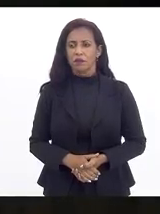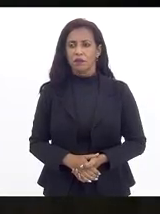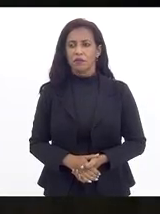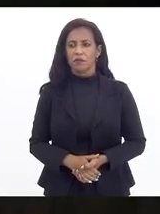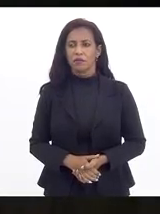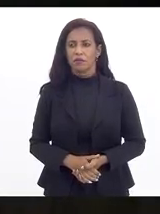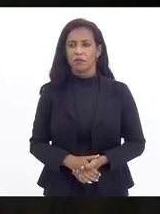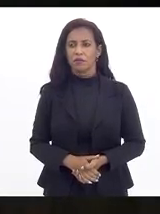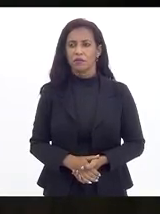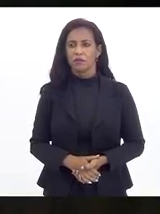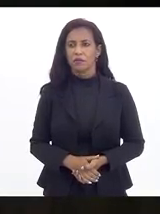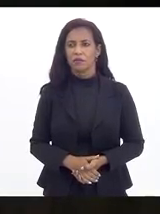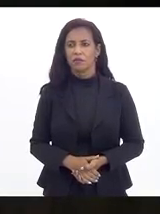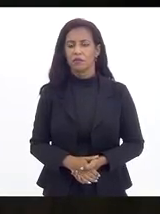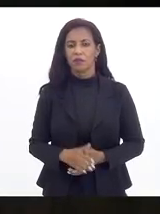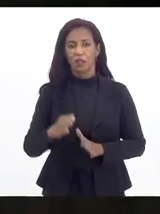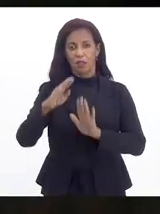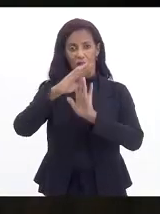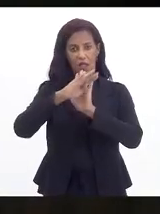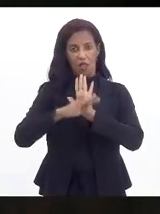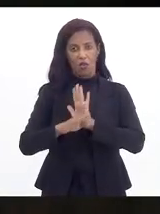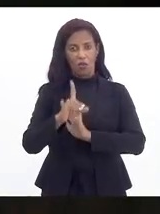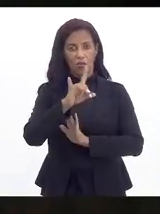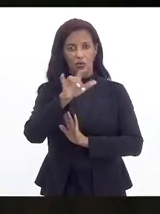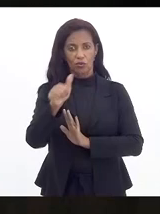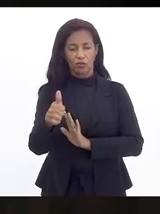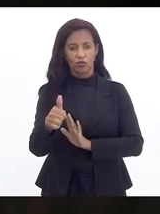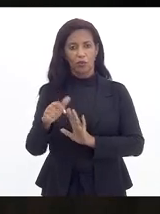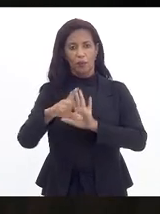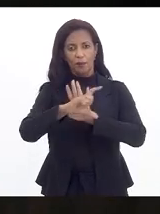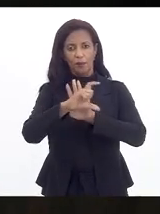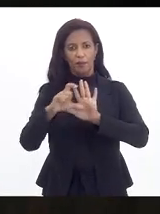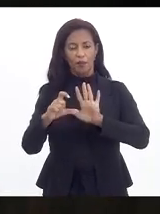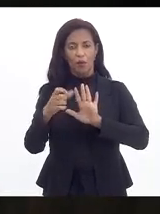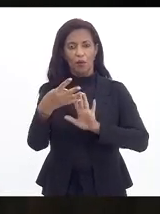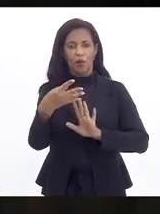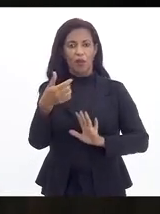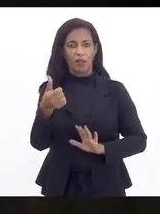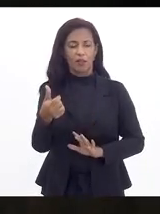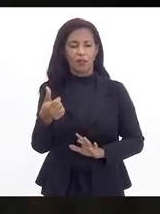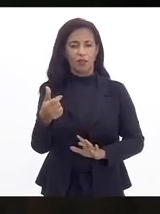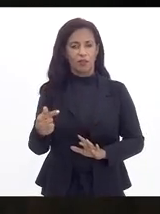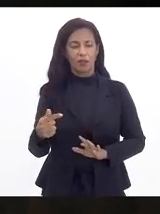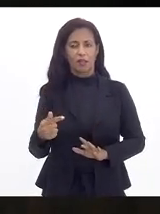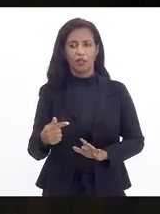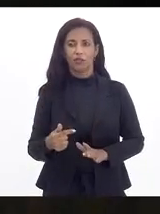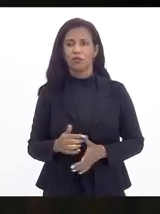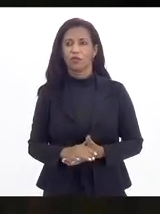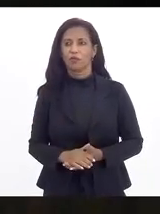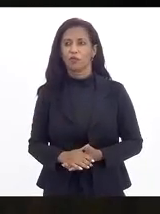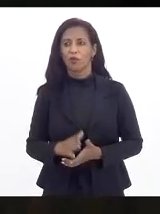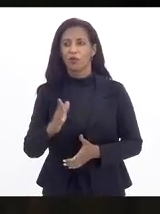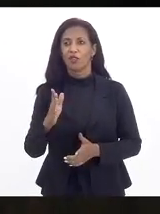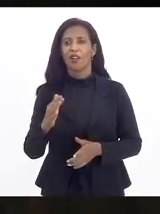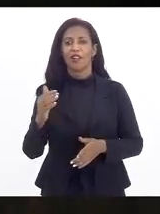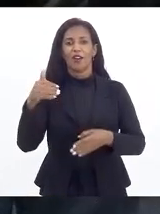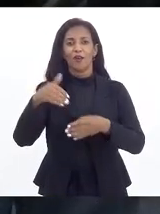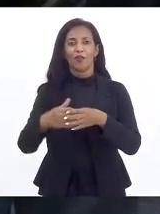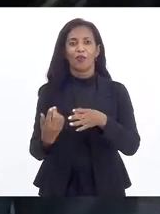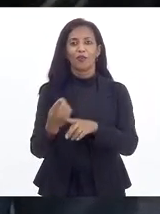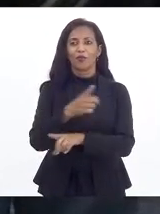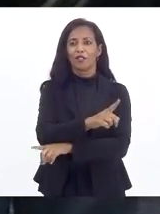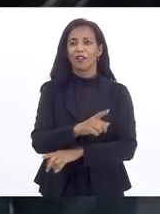próxima. Incluído na ordem do dia, de acordo com o parágrafo 1º do artigo 47 do Regimento Interno. Consegui dar voto contrário. Já? Não, no